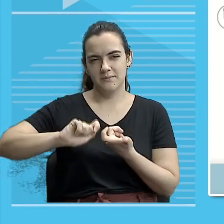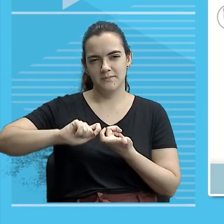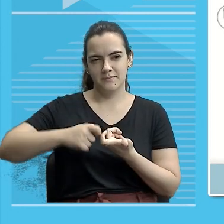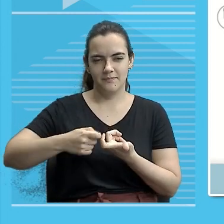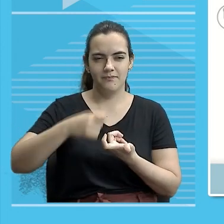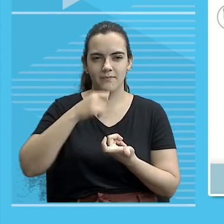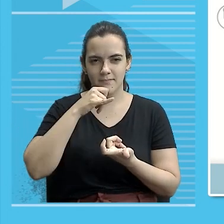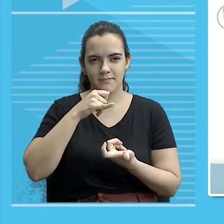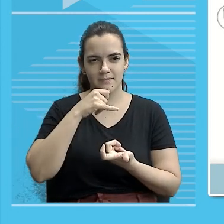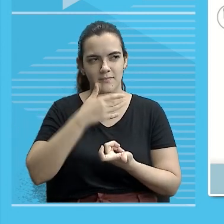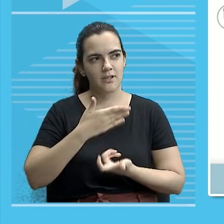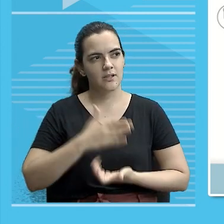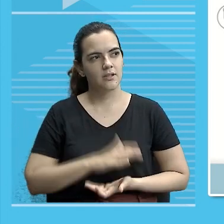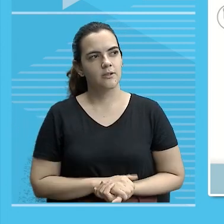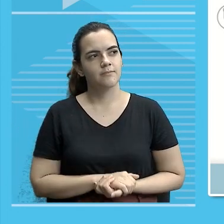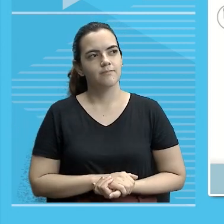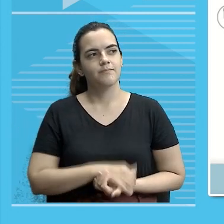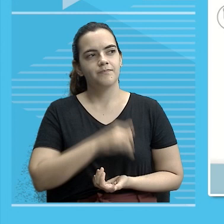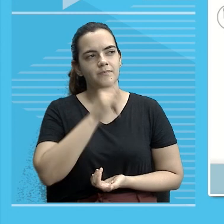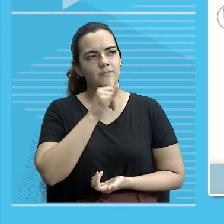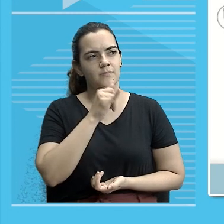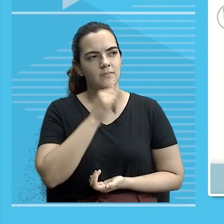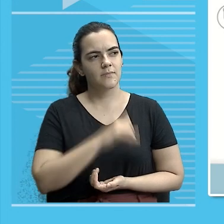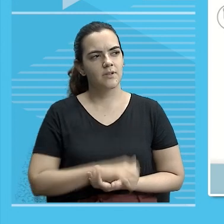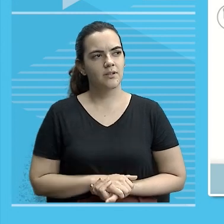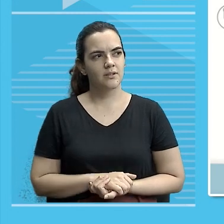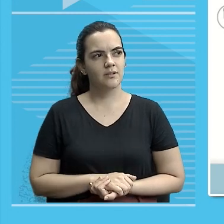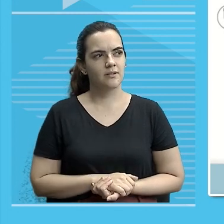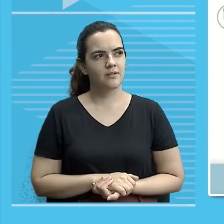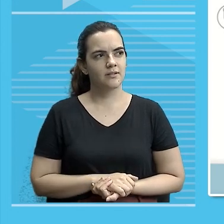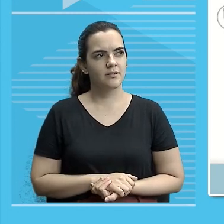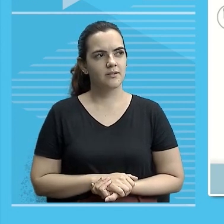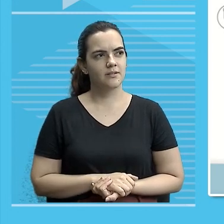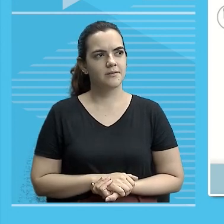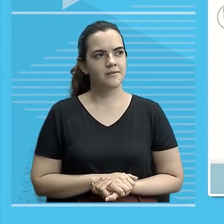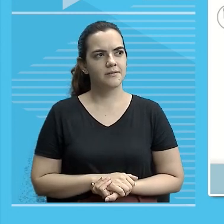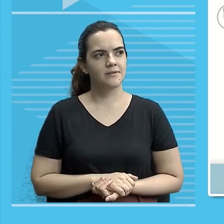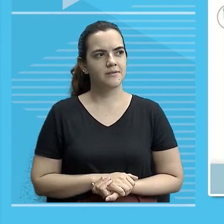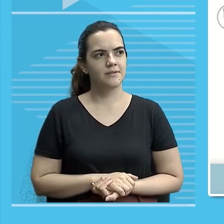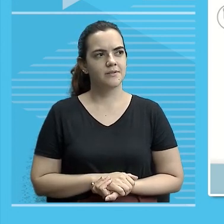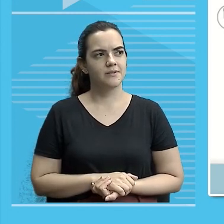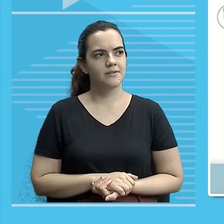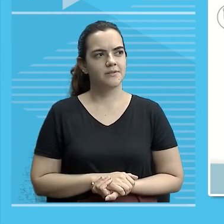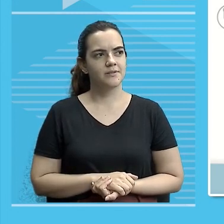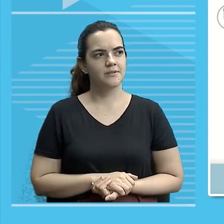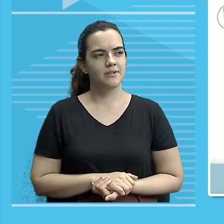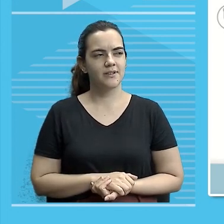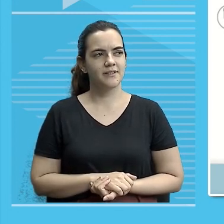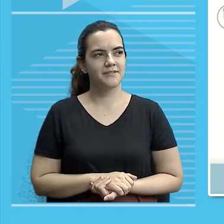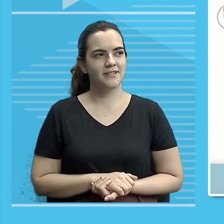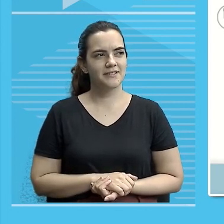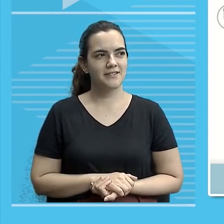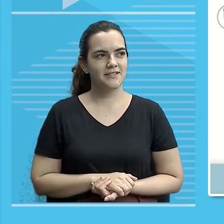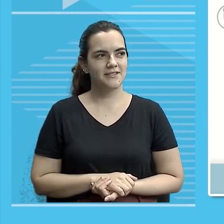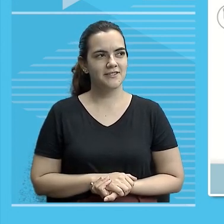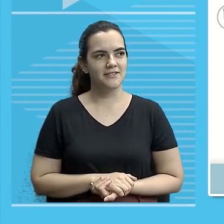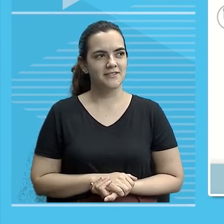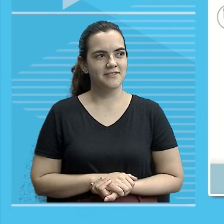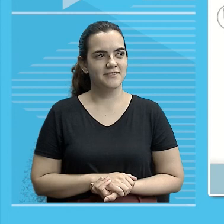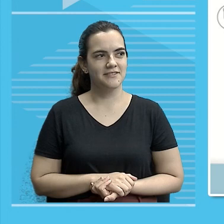exemplo Walter ele trabalhava a qualidade é subjetiva e objetiva